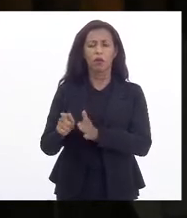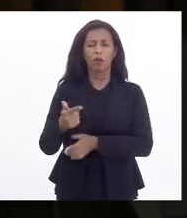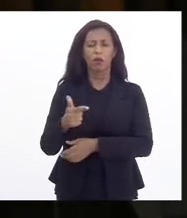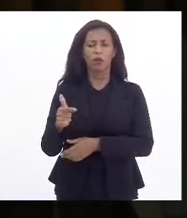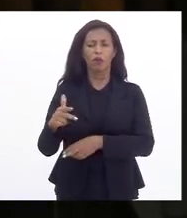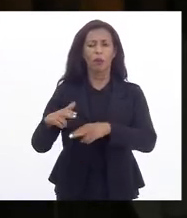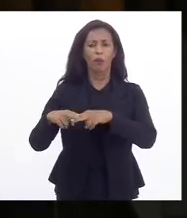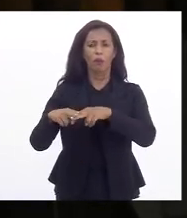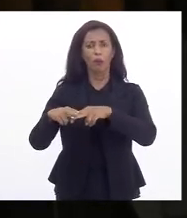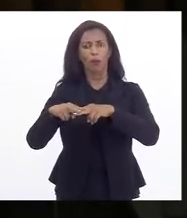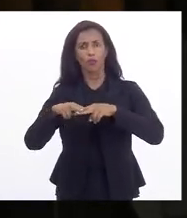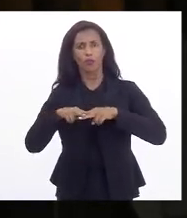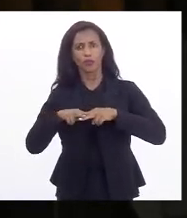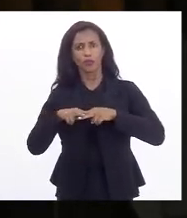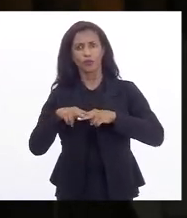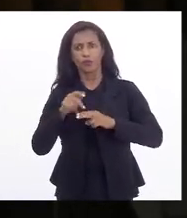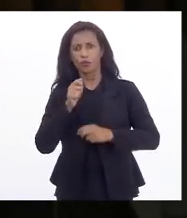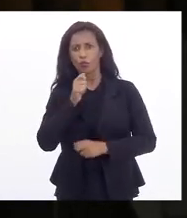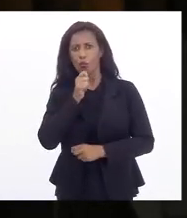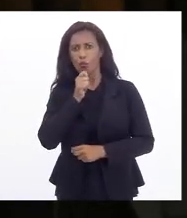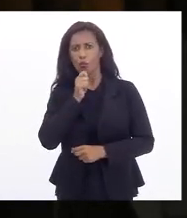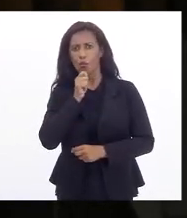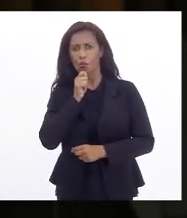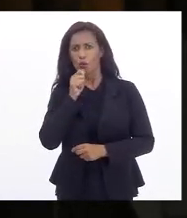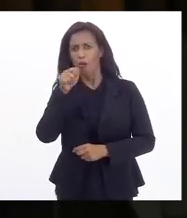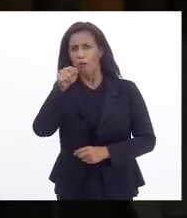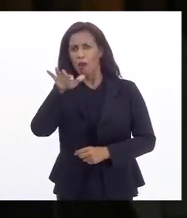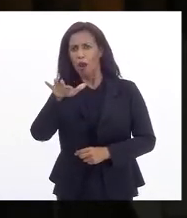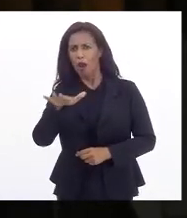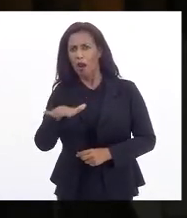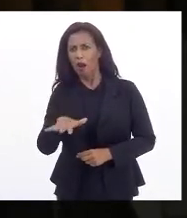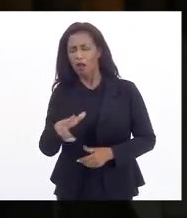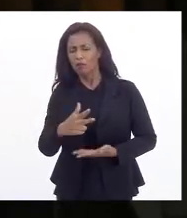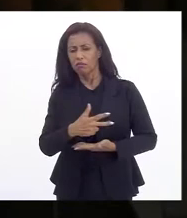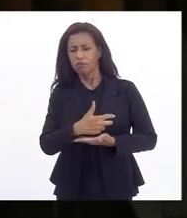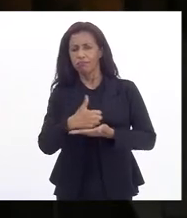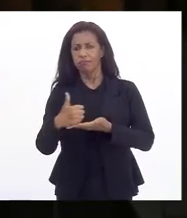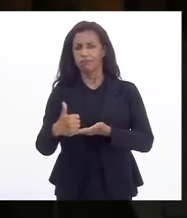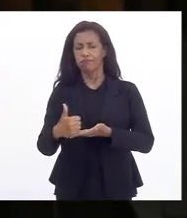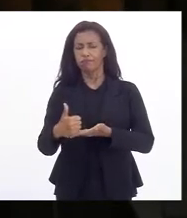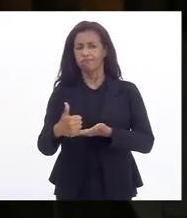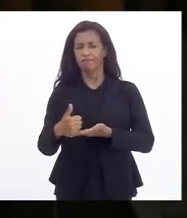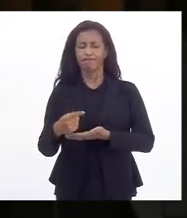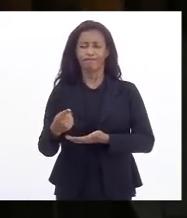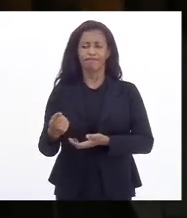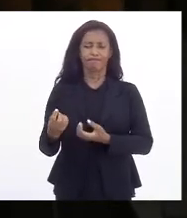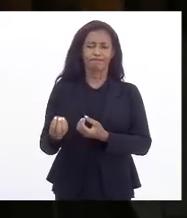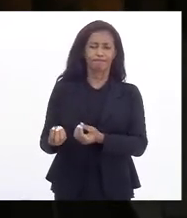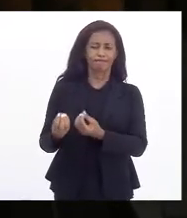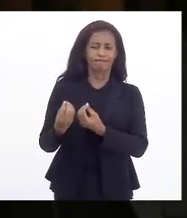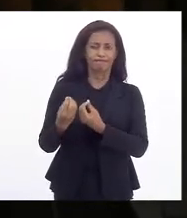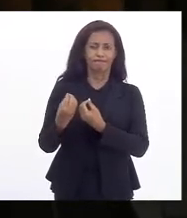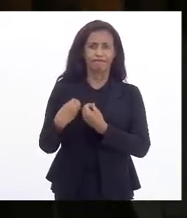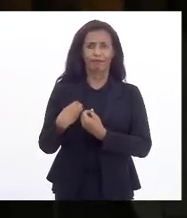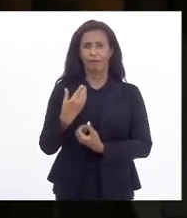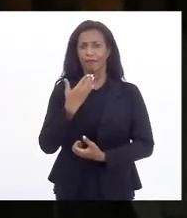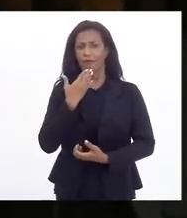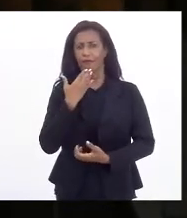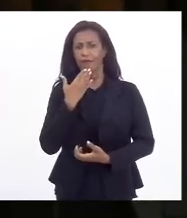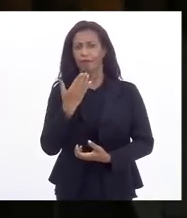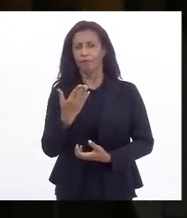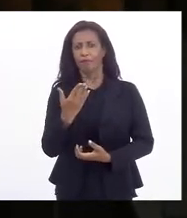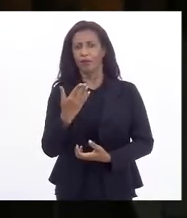motivo maior ou re queda na arrecadação sugerir ou o pedido